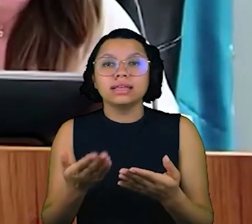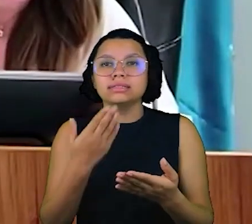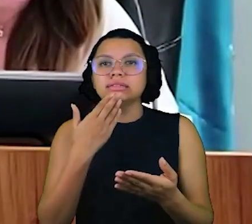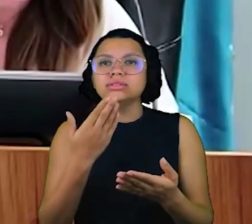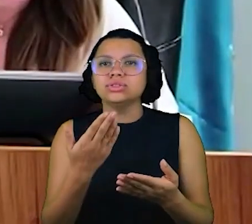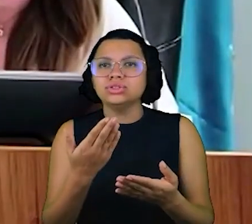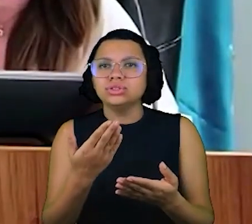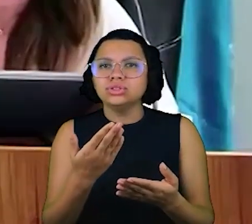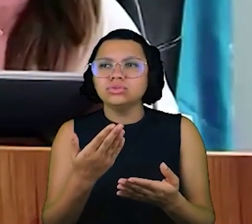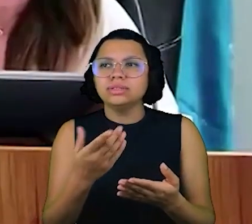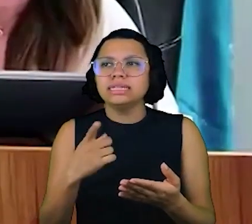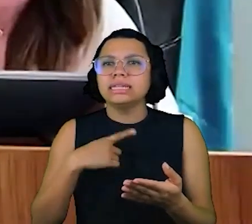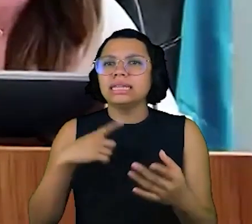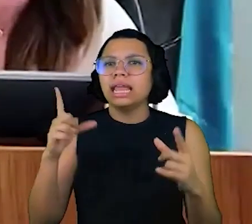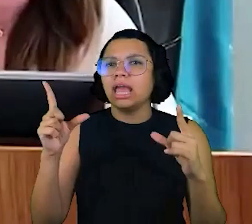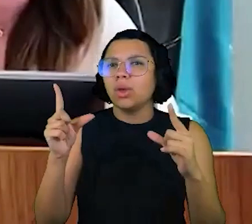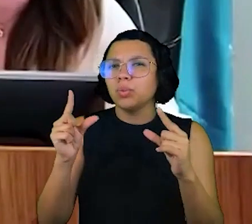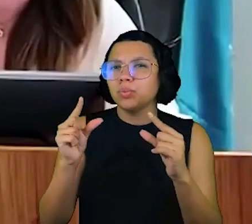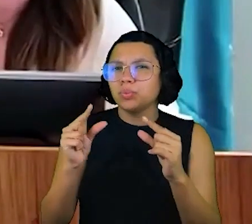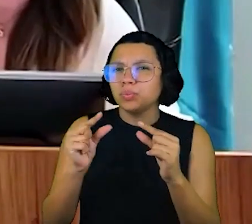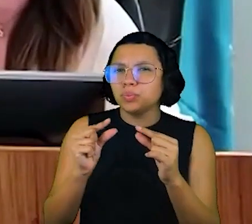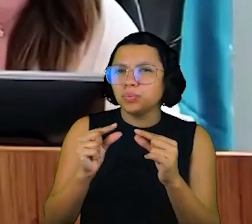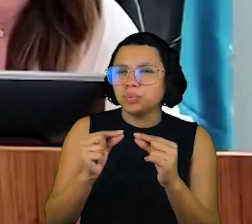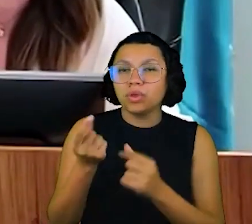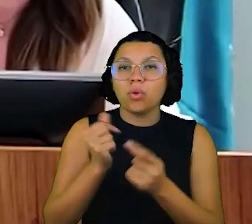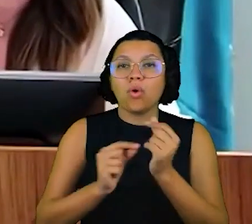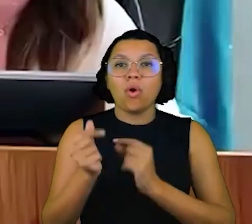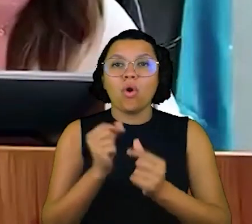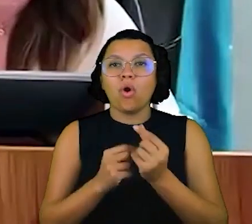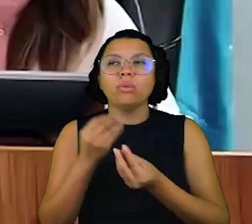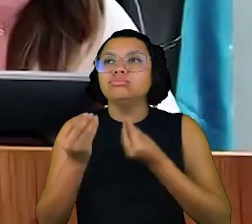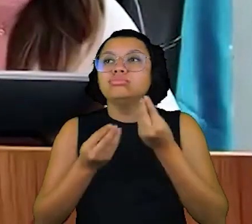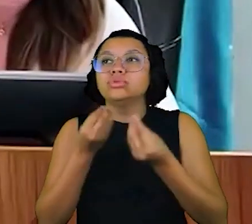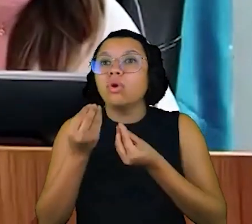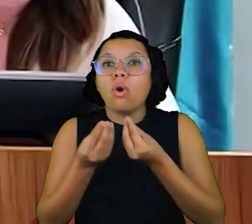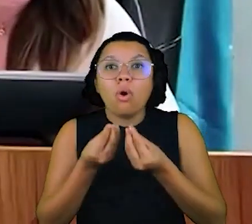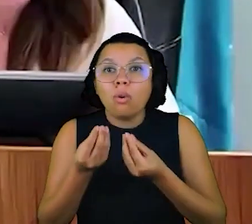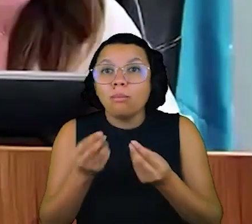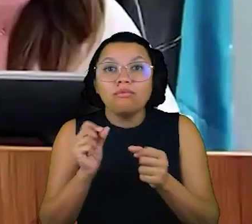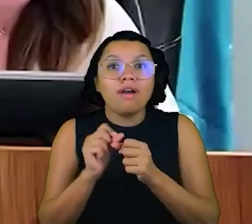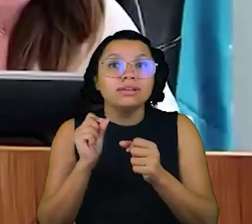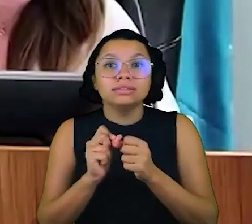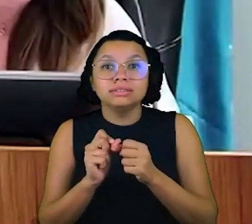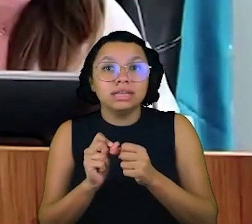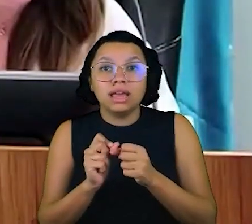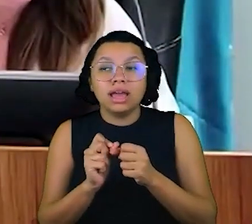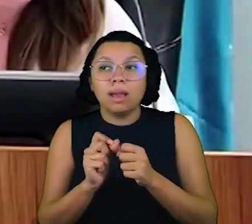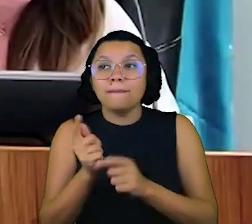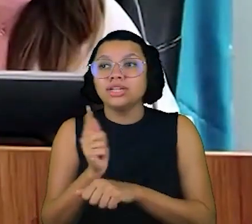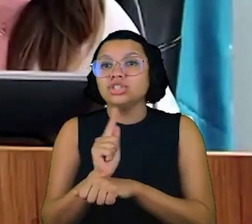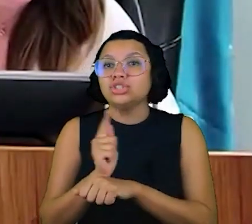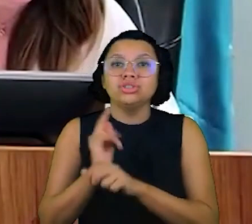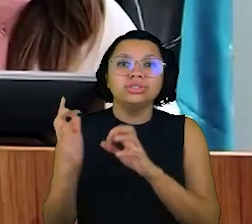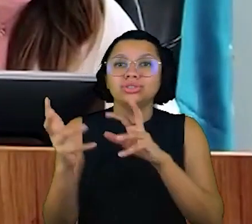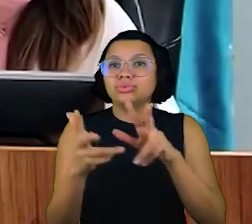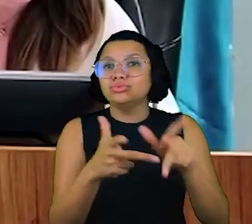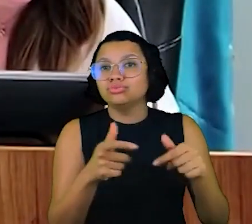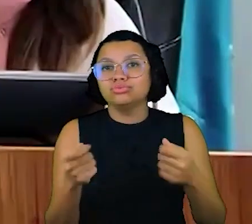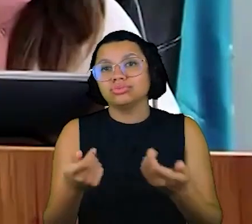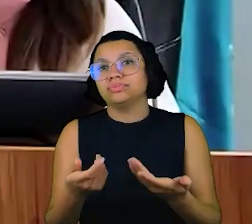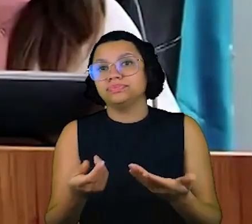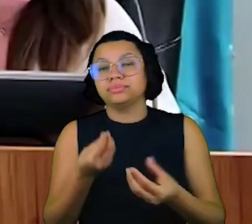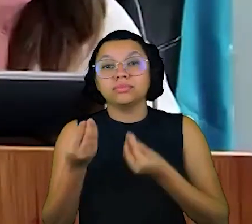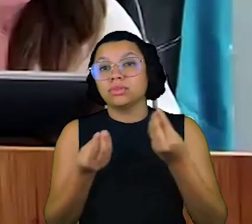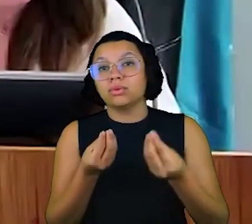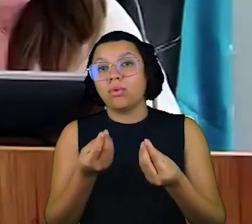justamente dessas demandas de menor potencial econômico, como processá-las, como fazer para